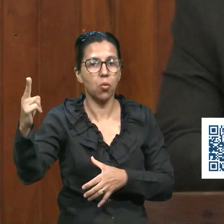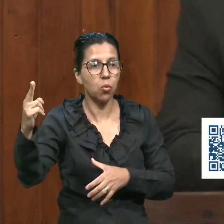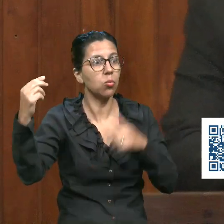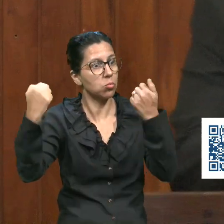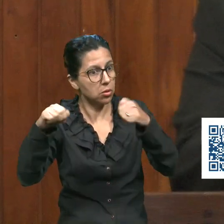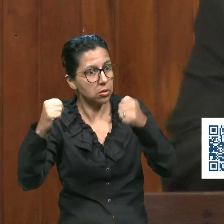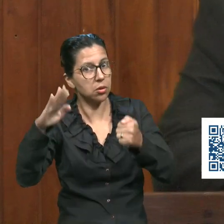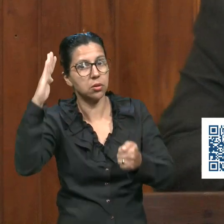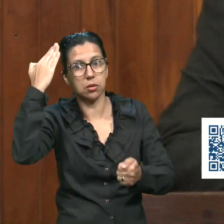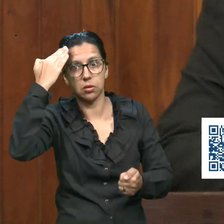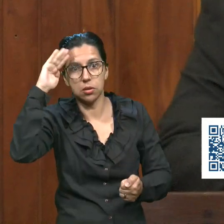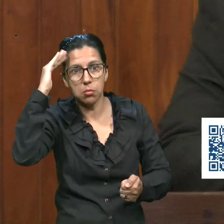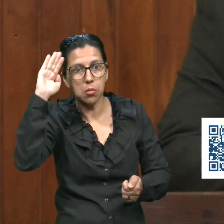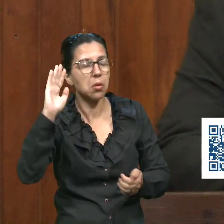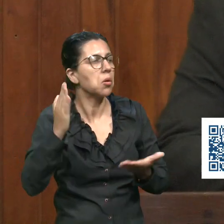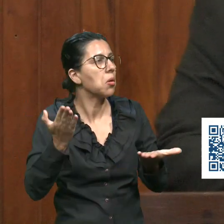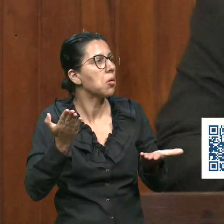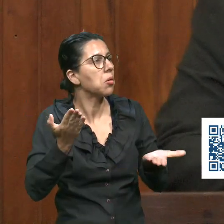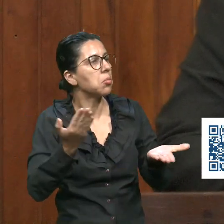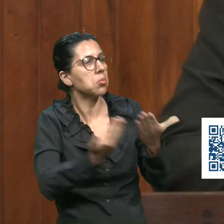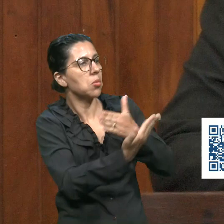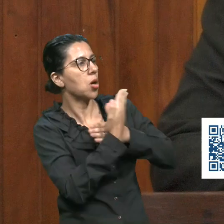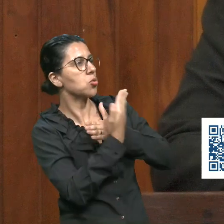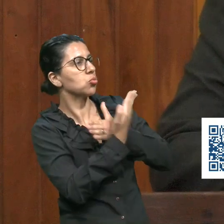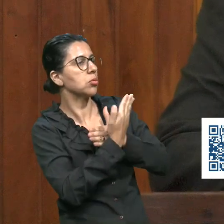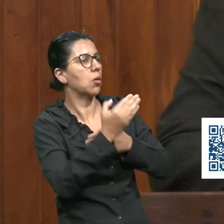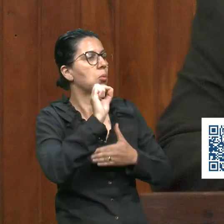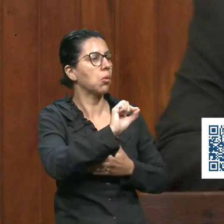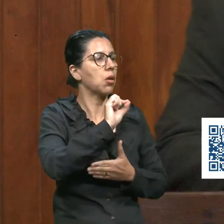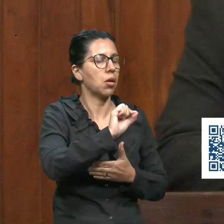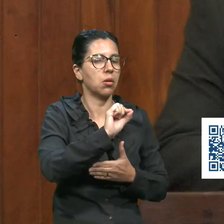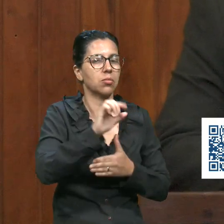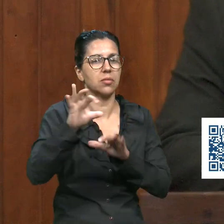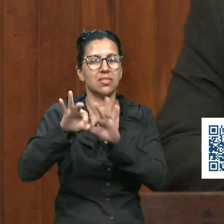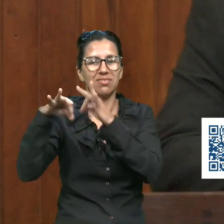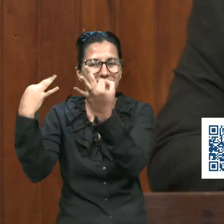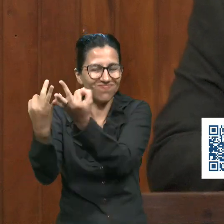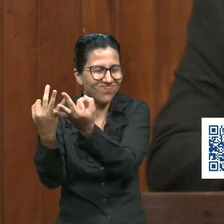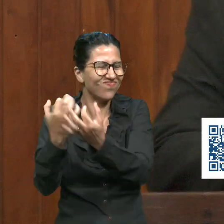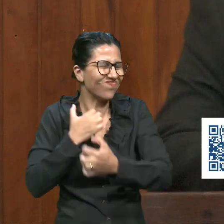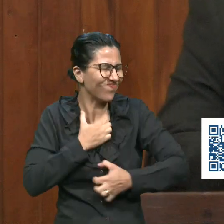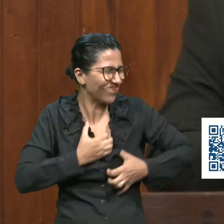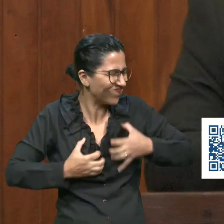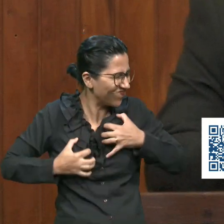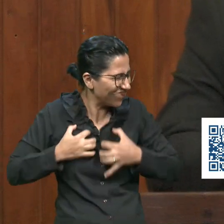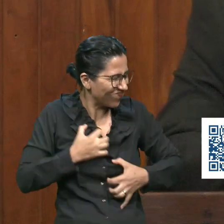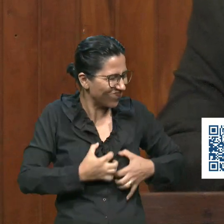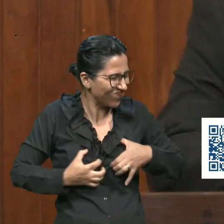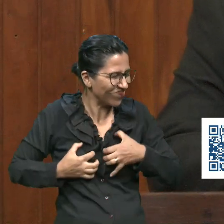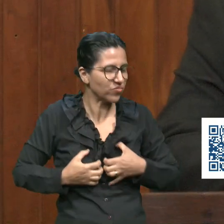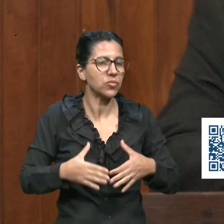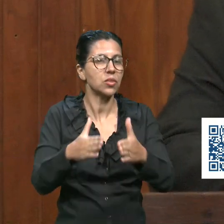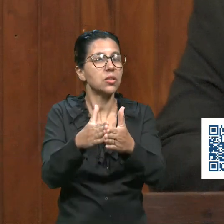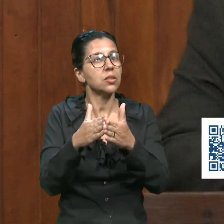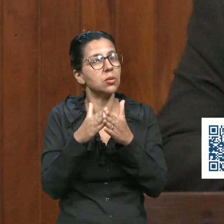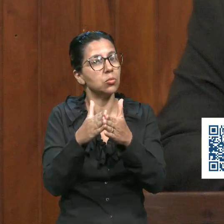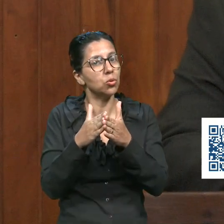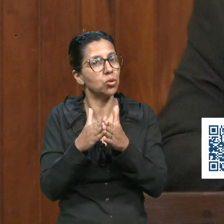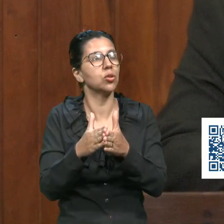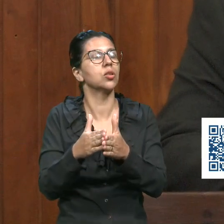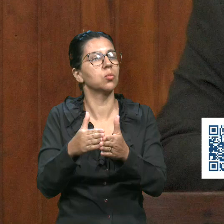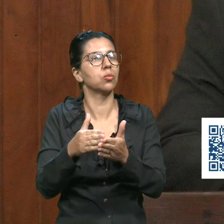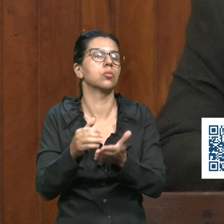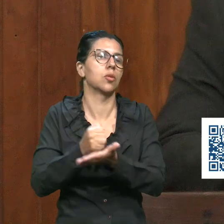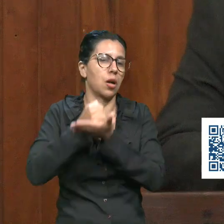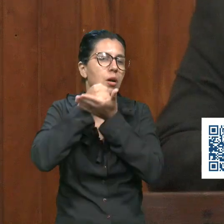Não podemos mais adiar, não podemos mais deixar essas famílias em angústia. Peço aqui o apoio dos nobres